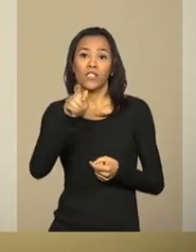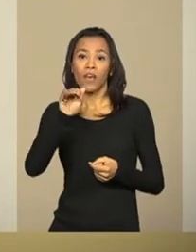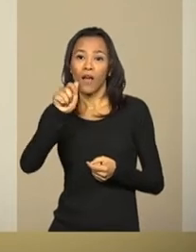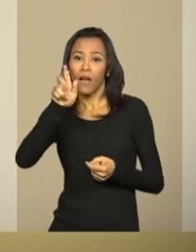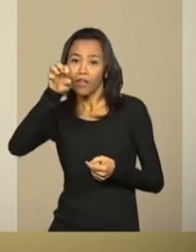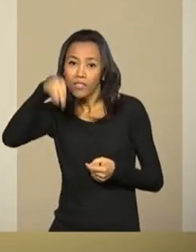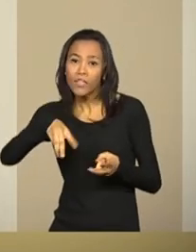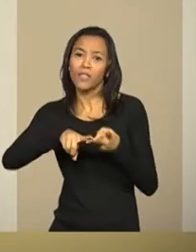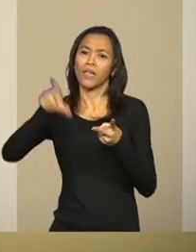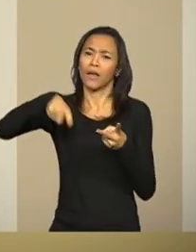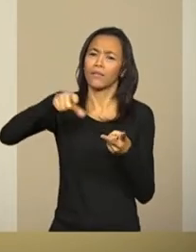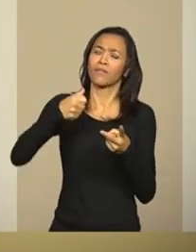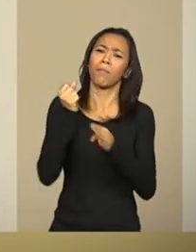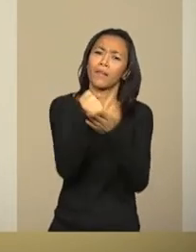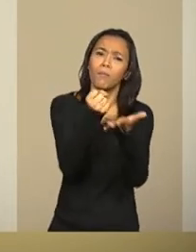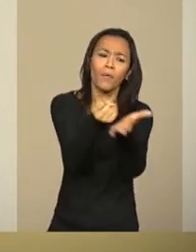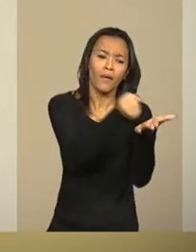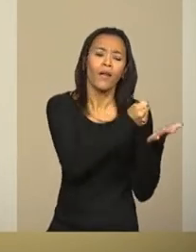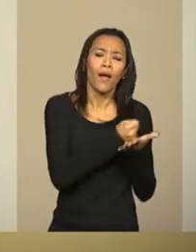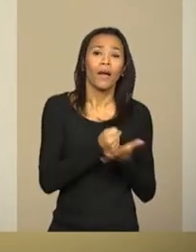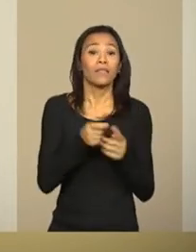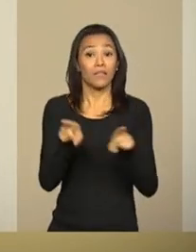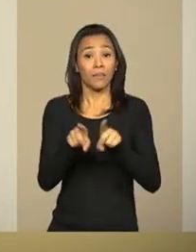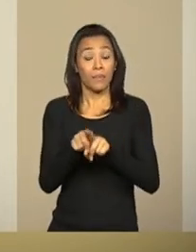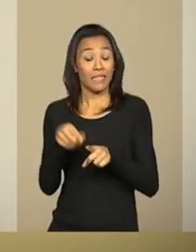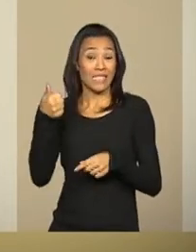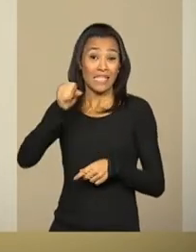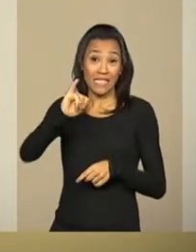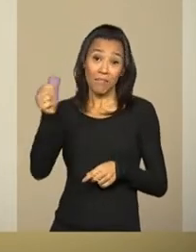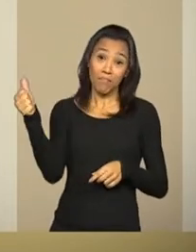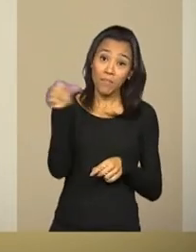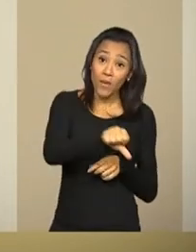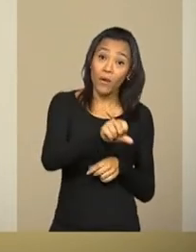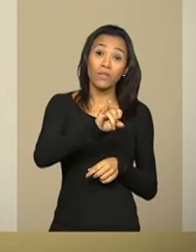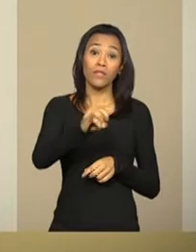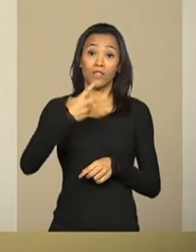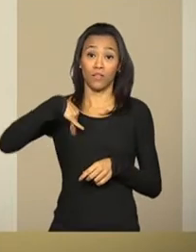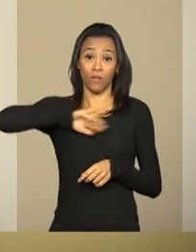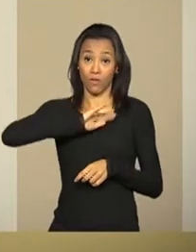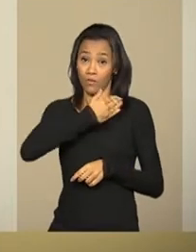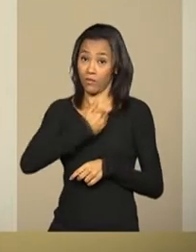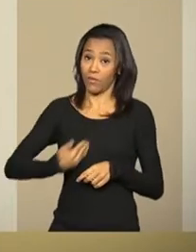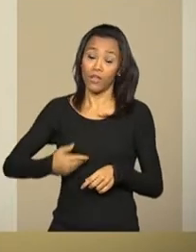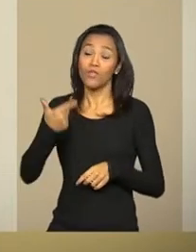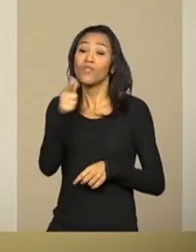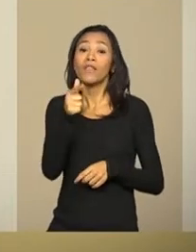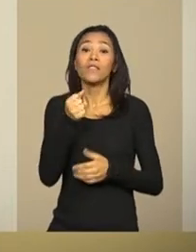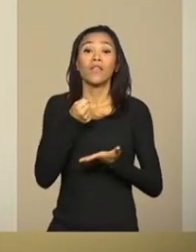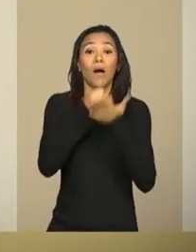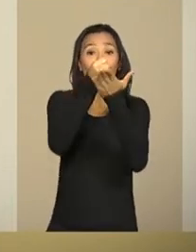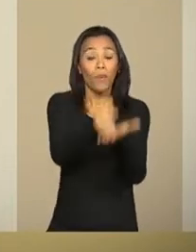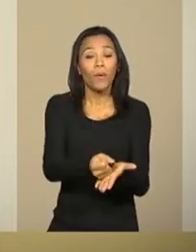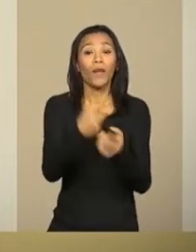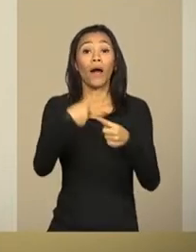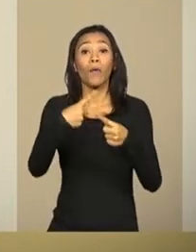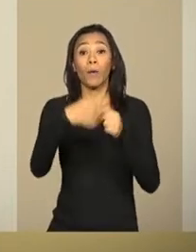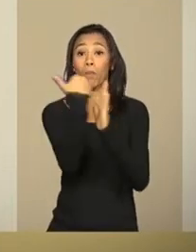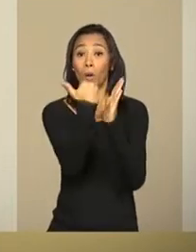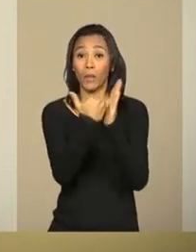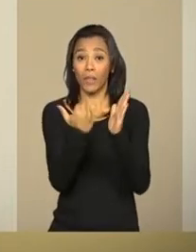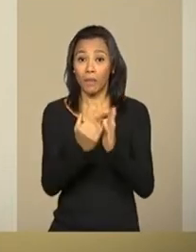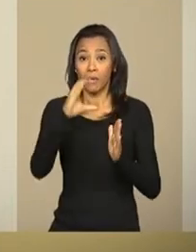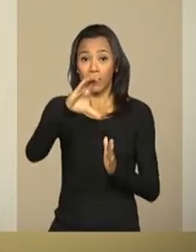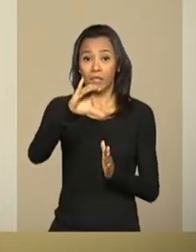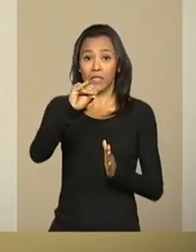governo. Seria também muito devastador não houvesse o nosso programa de cisternas, que foi fundamental